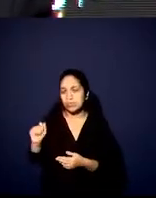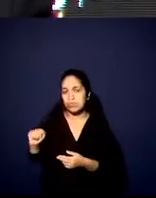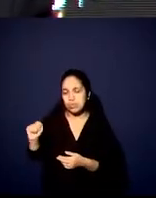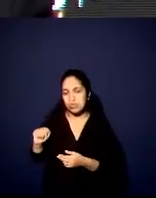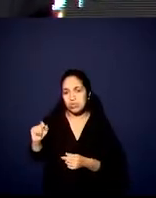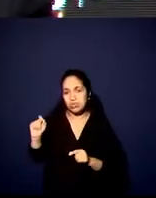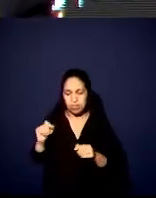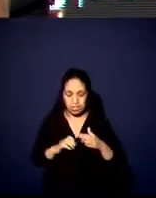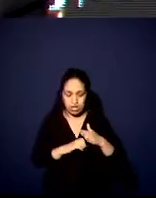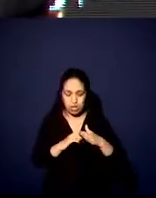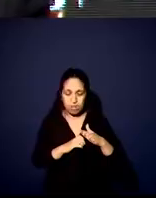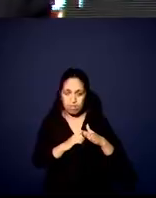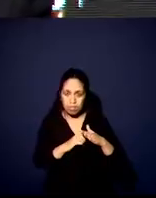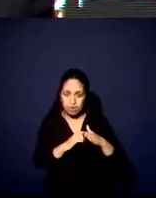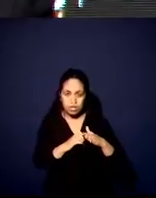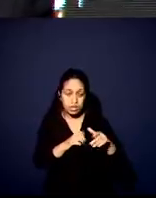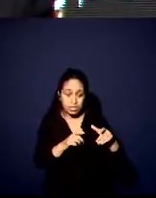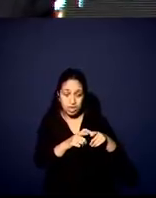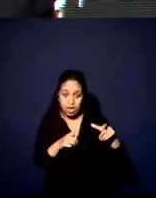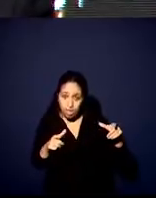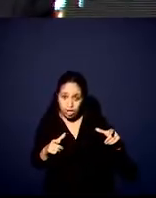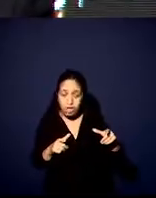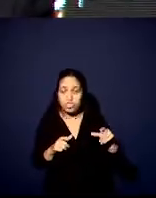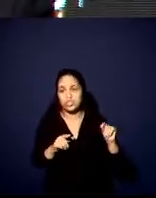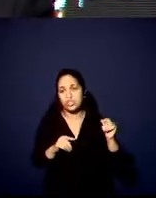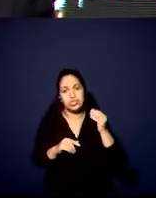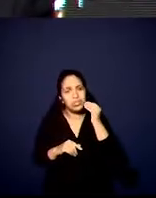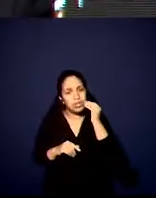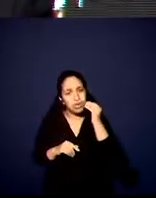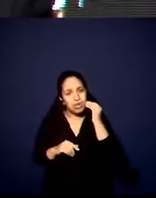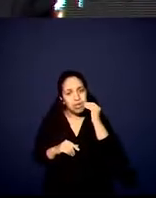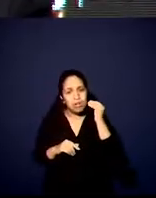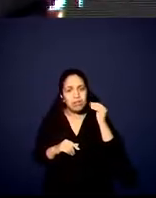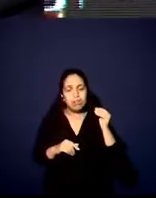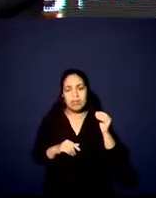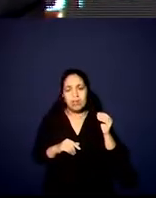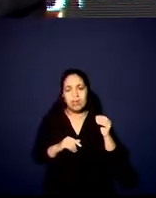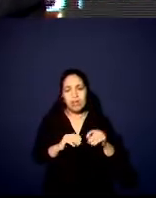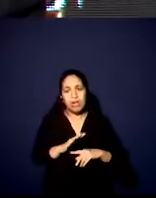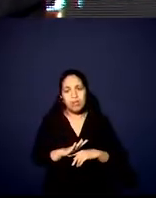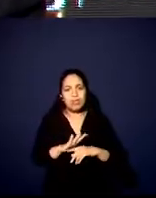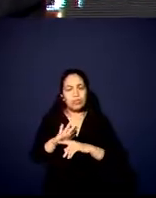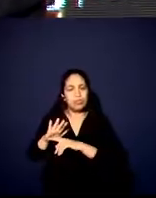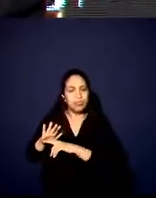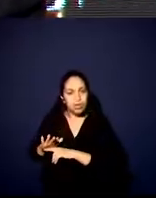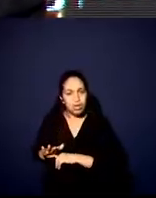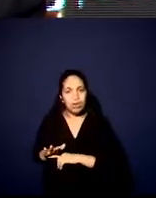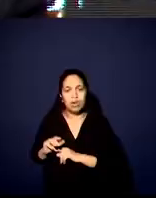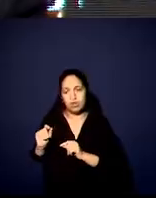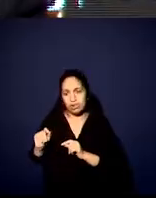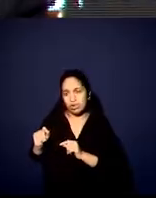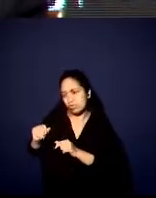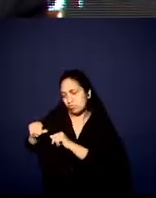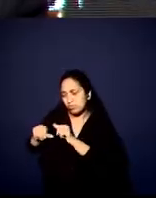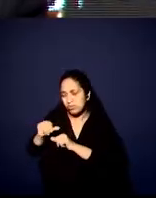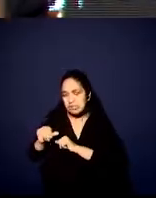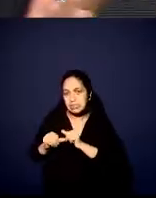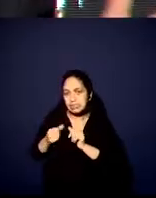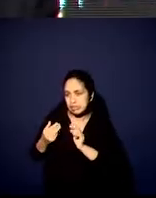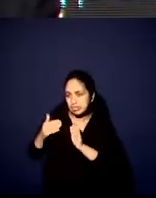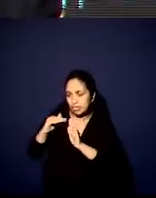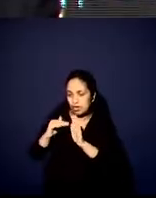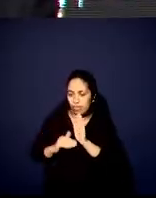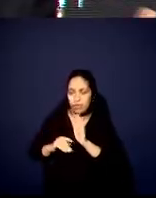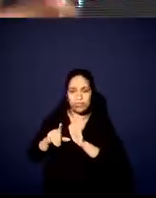empresas que tem tentado subsidiar com as alterações legais para que